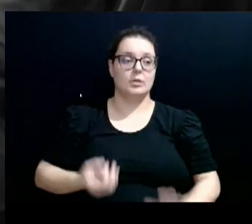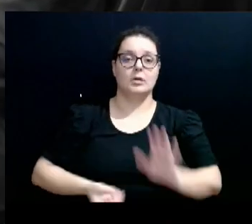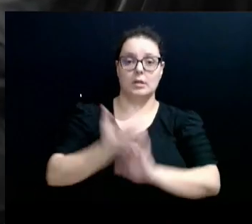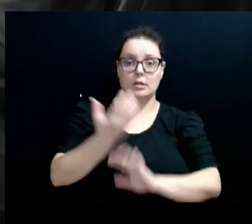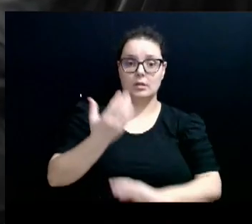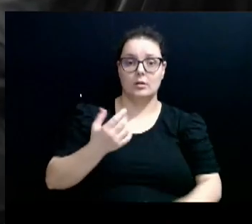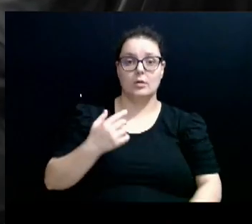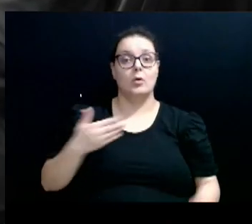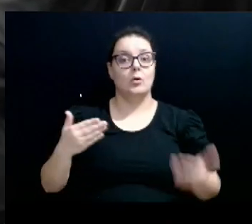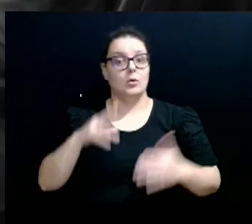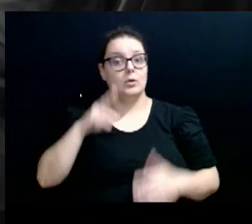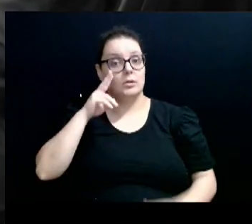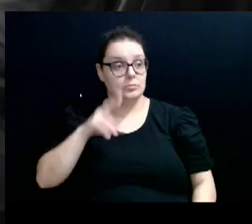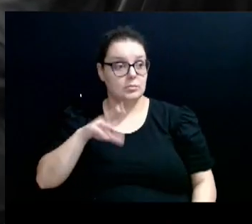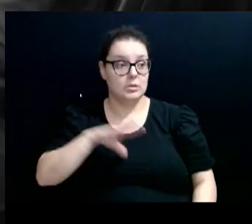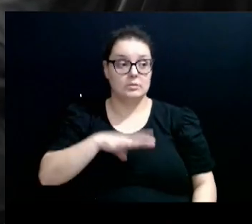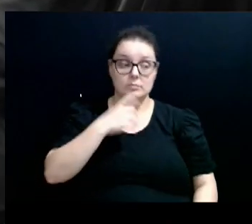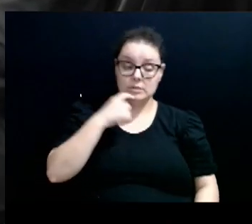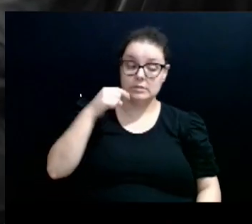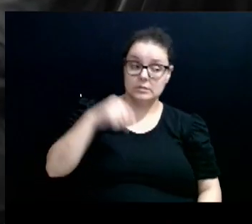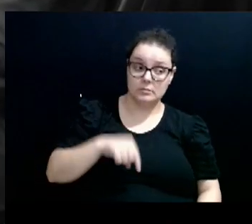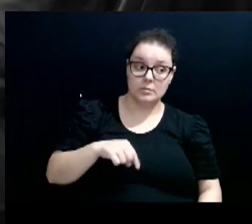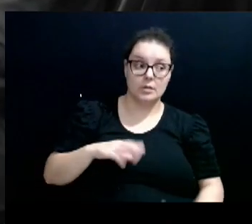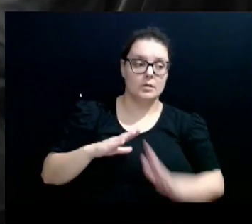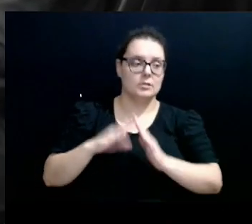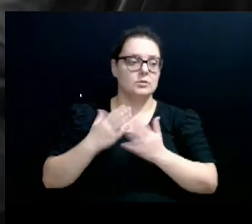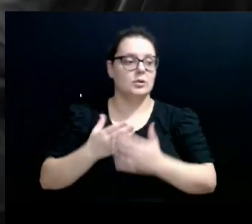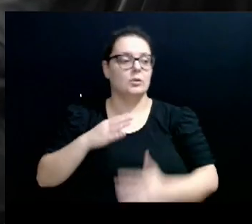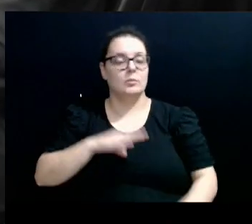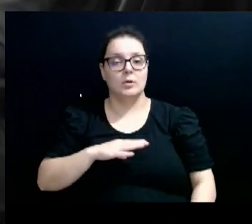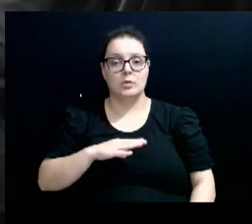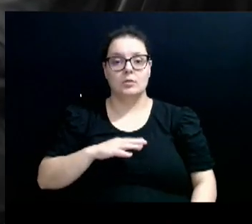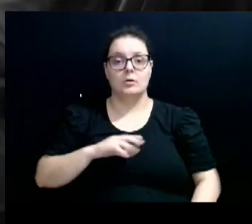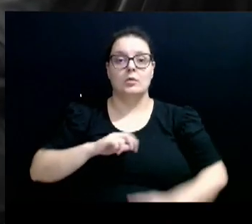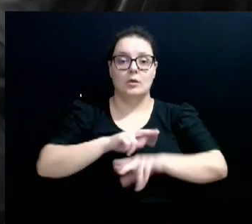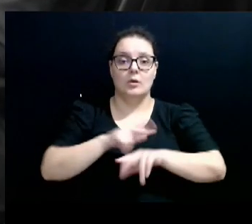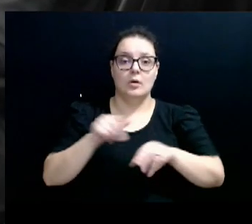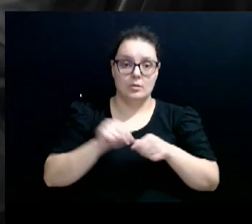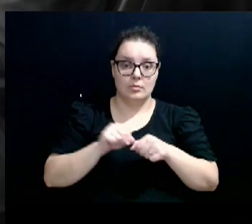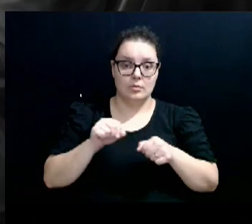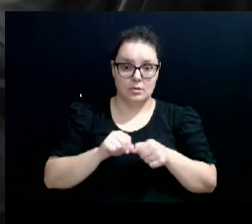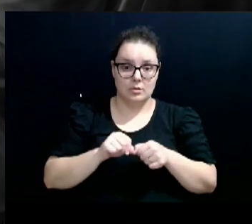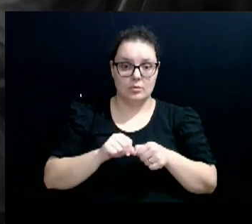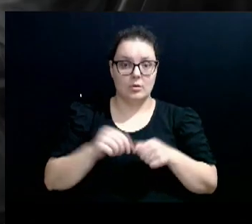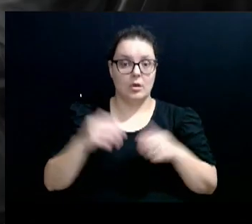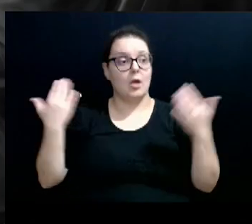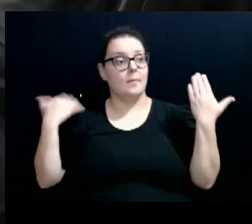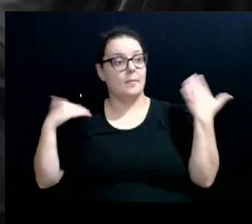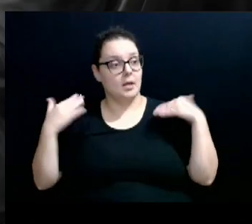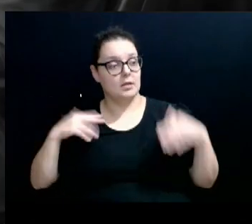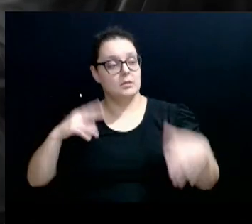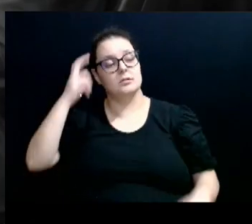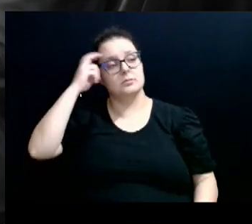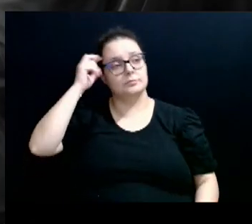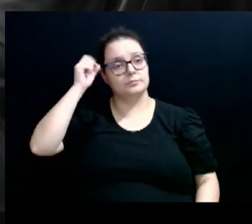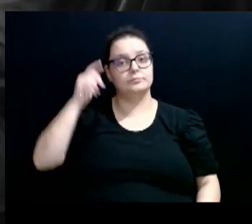em Campinas, as escolas municipais, muitas realizam passeios culturais com as crianças para entender um pouco da história da nossa